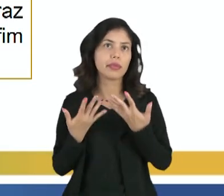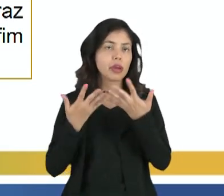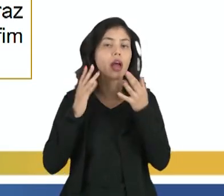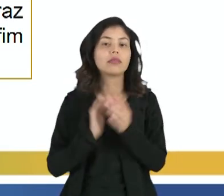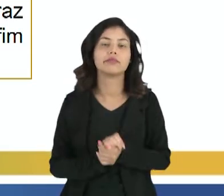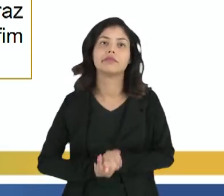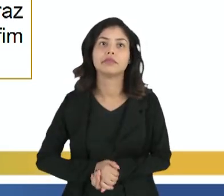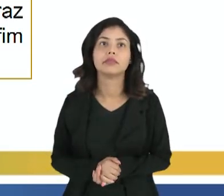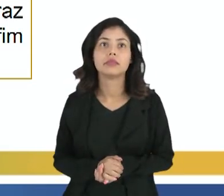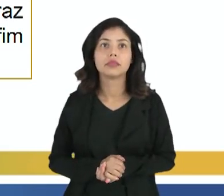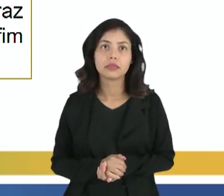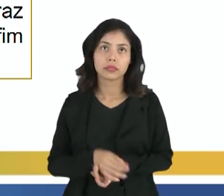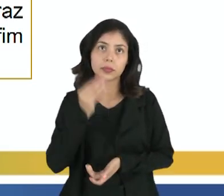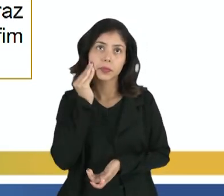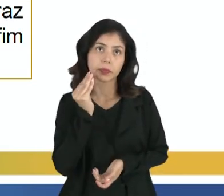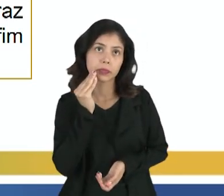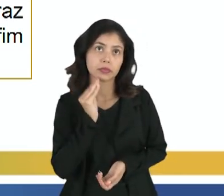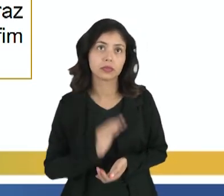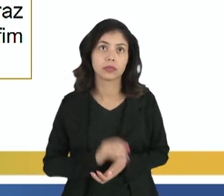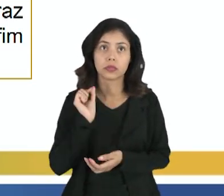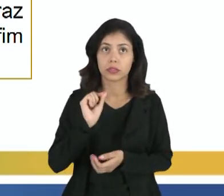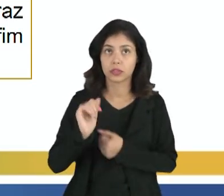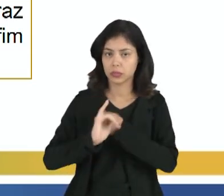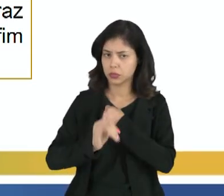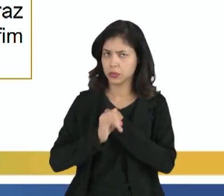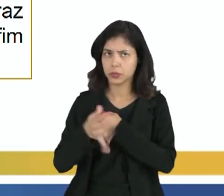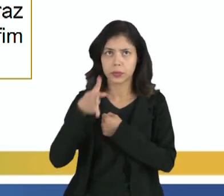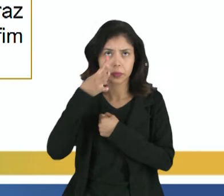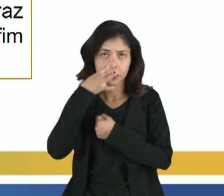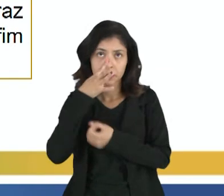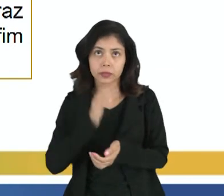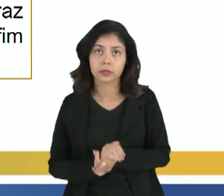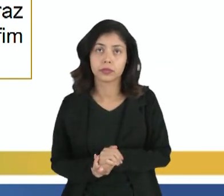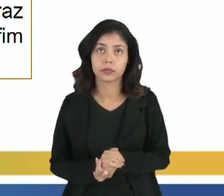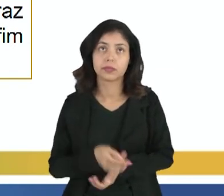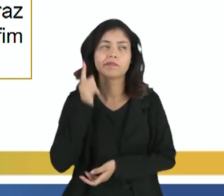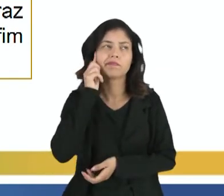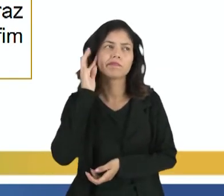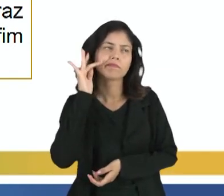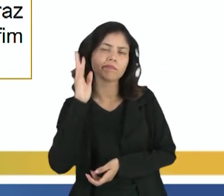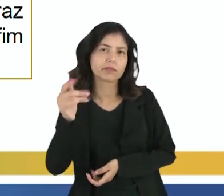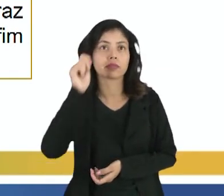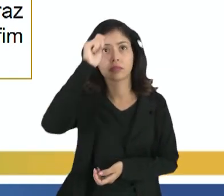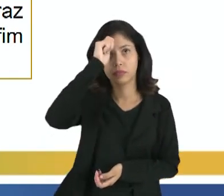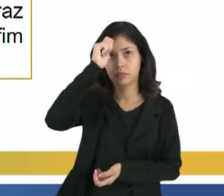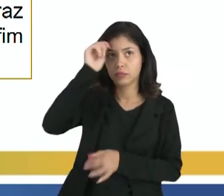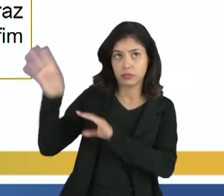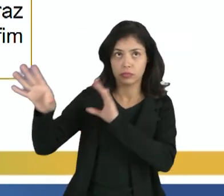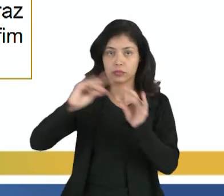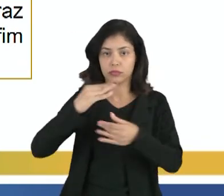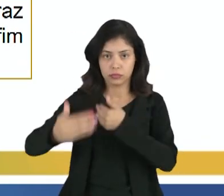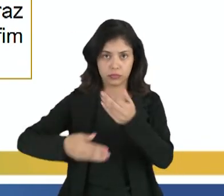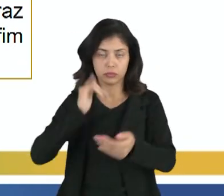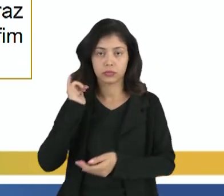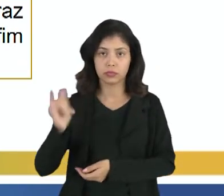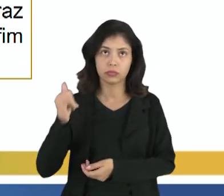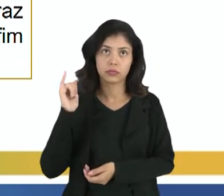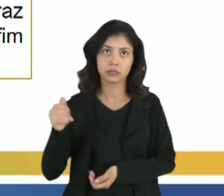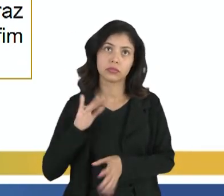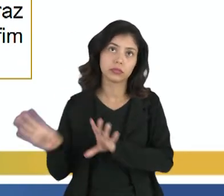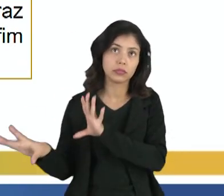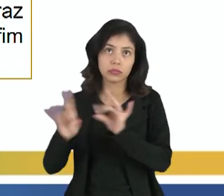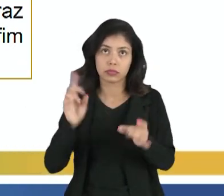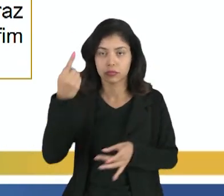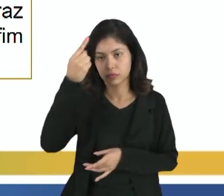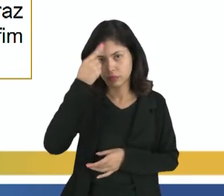de instruir. O que torna a crônica interessante é justamente as reflexões que a autora traz no decorrer da narrativa,